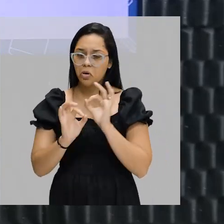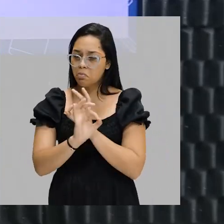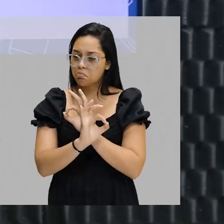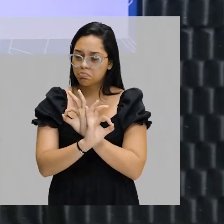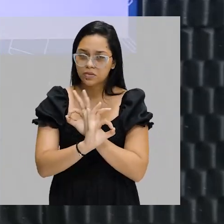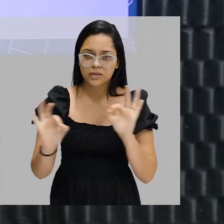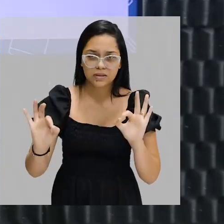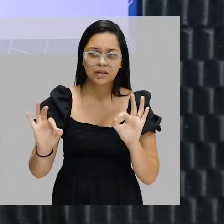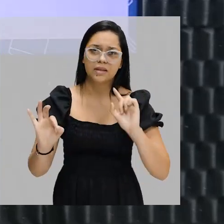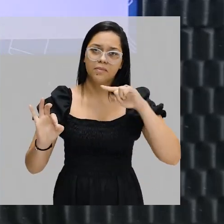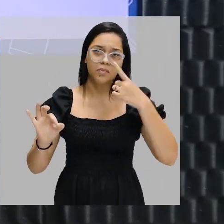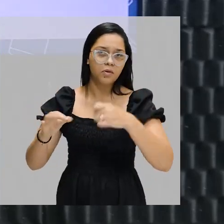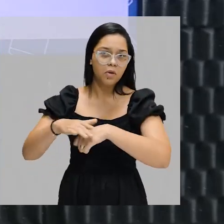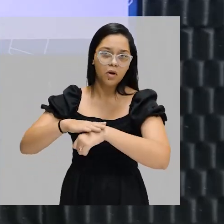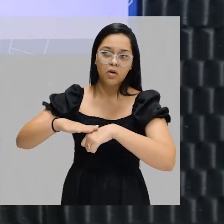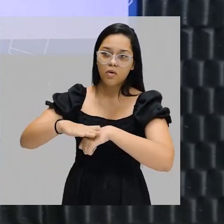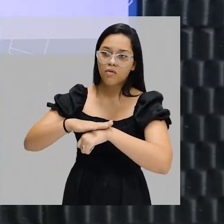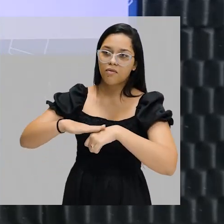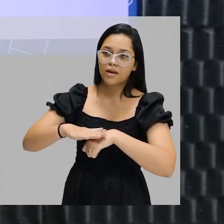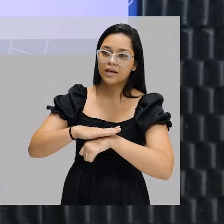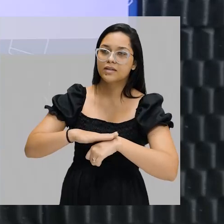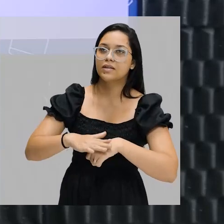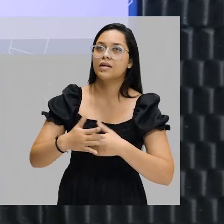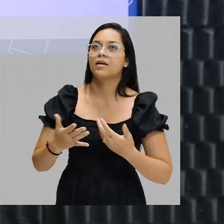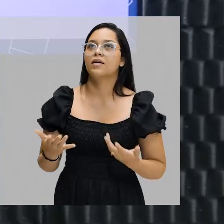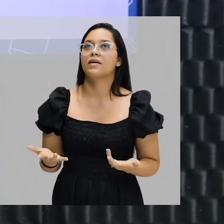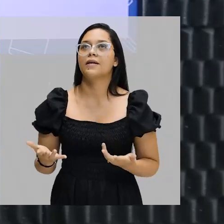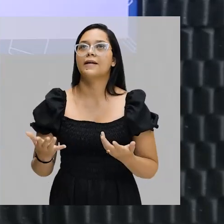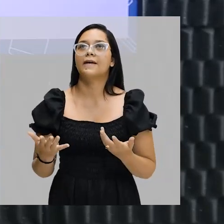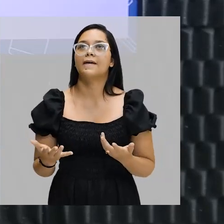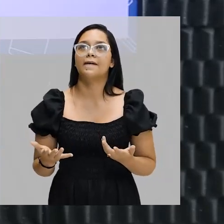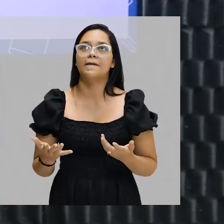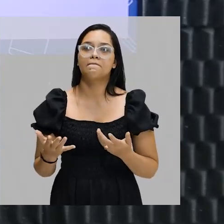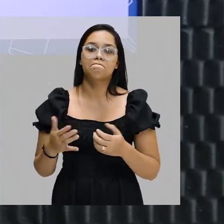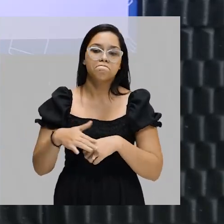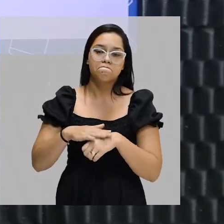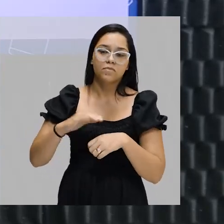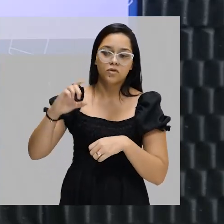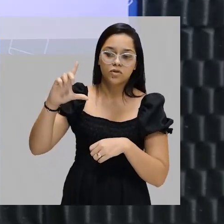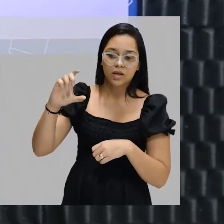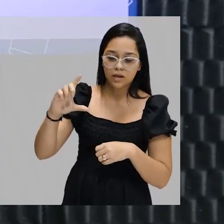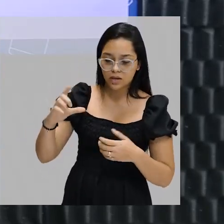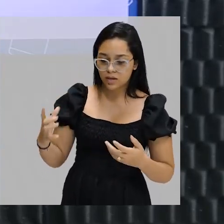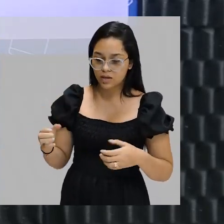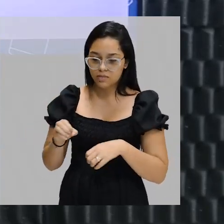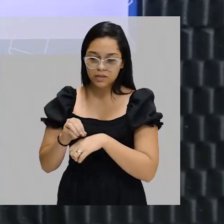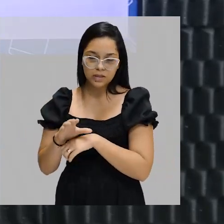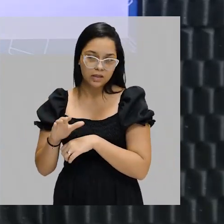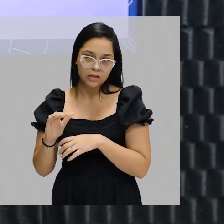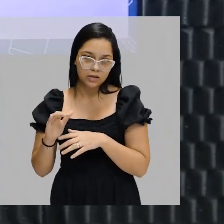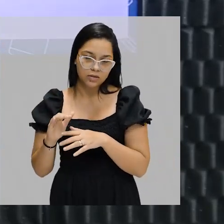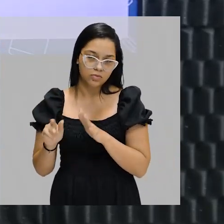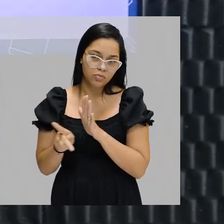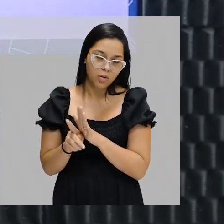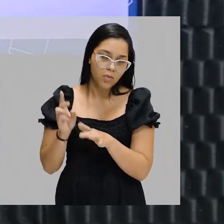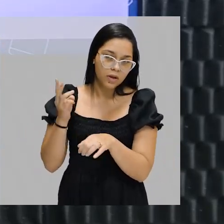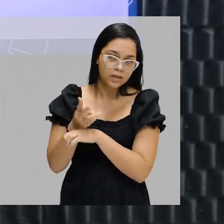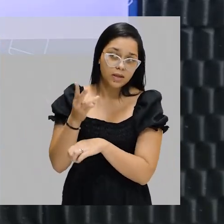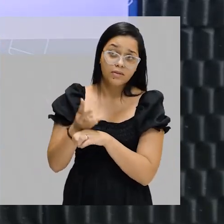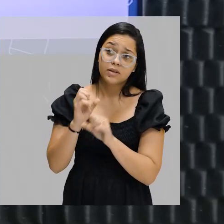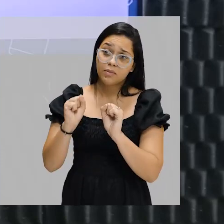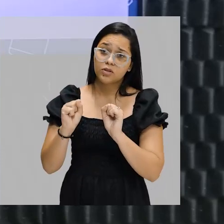depois de uma conversa lá no no Direct numa mensagem de texto no próprio WhatsApp